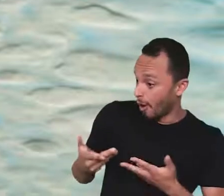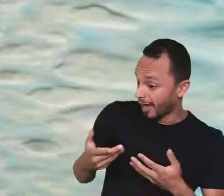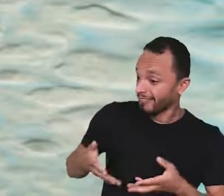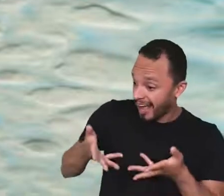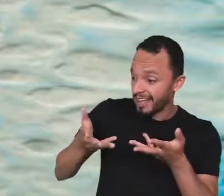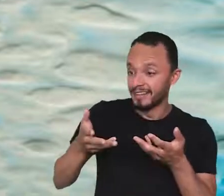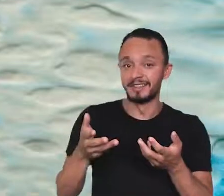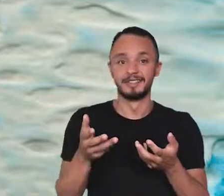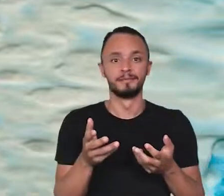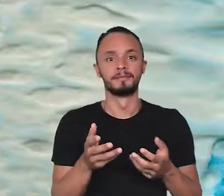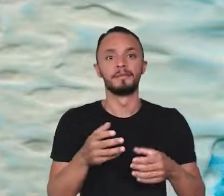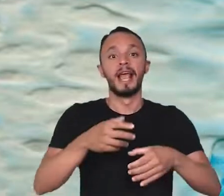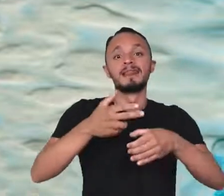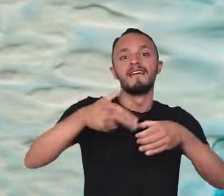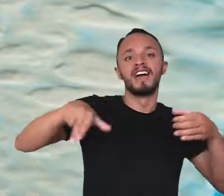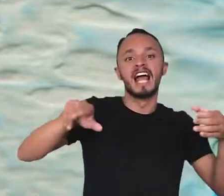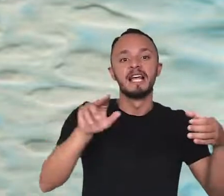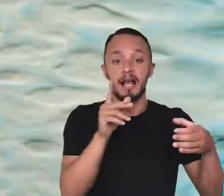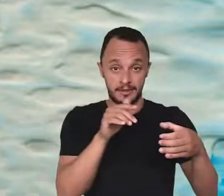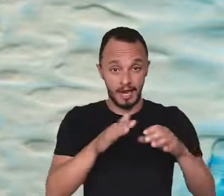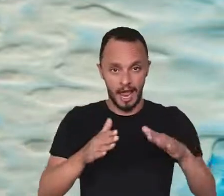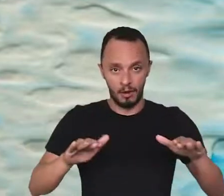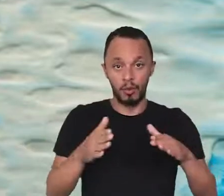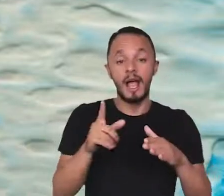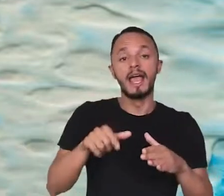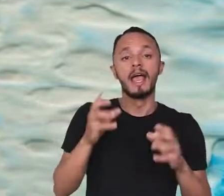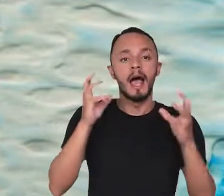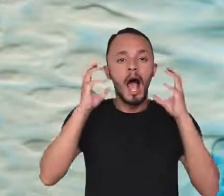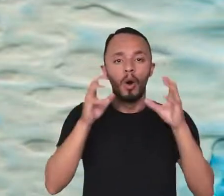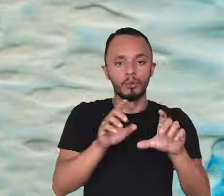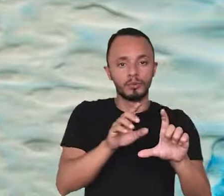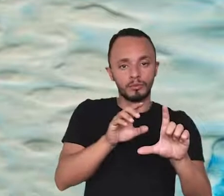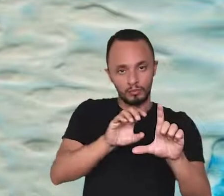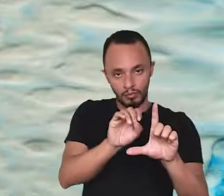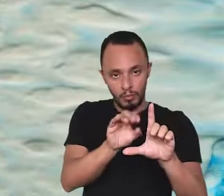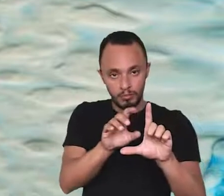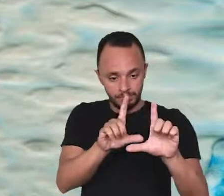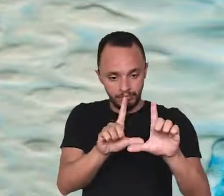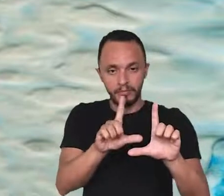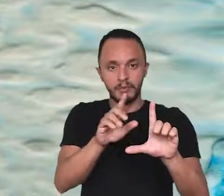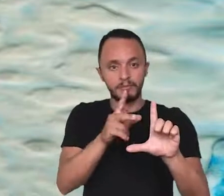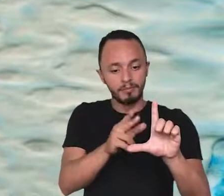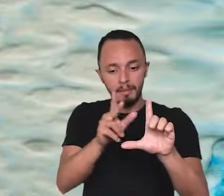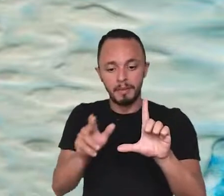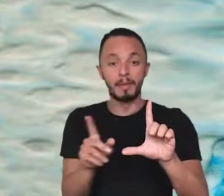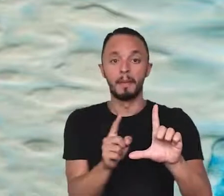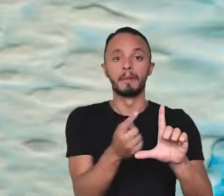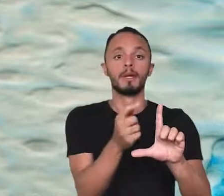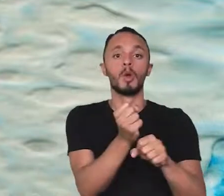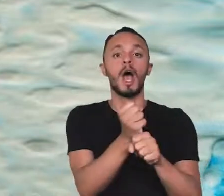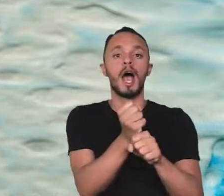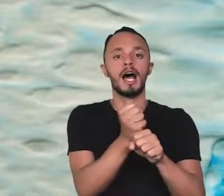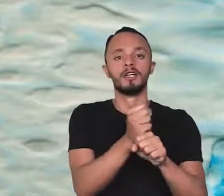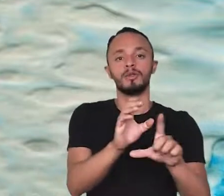digo Bora. Que... Se bucha! Navalha d'Água, audiosérie original do primeiro ano noturno de teatro